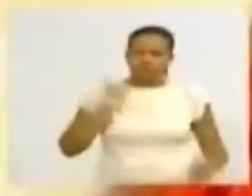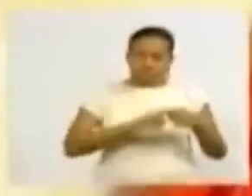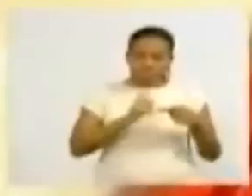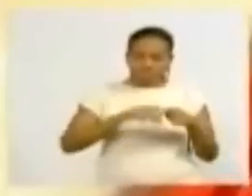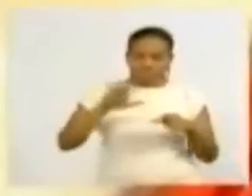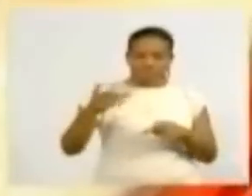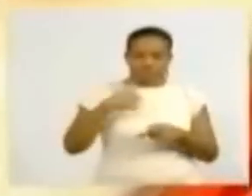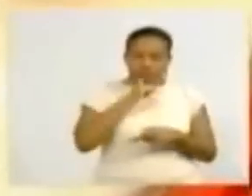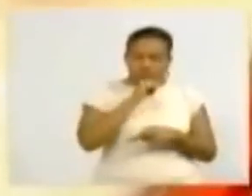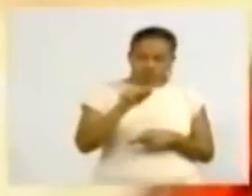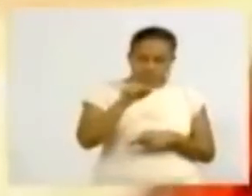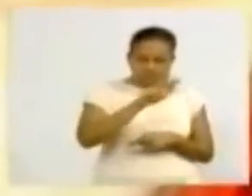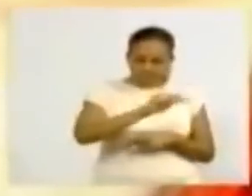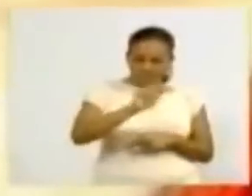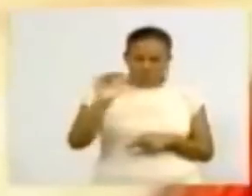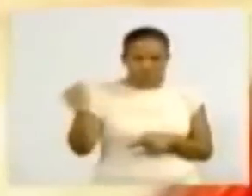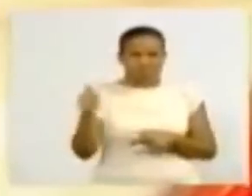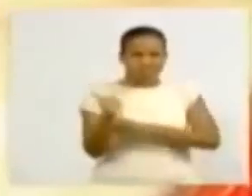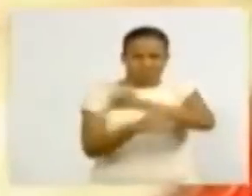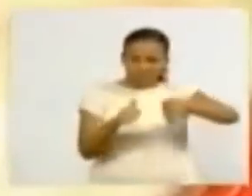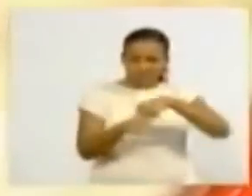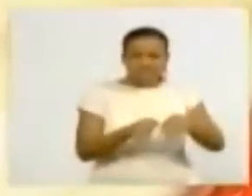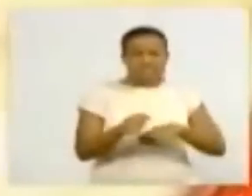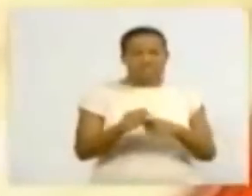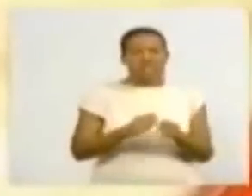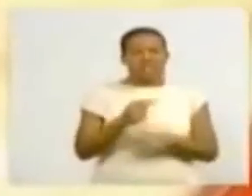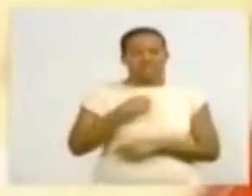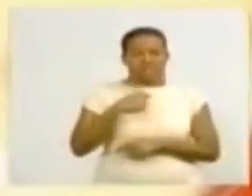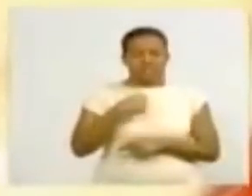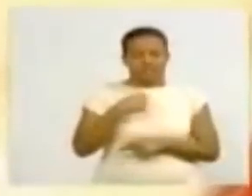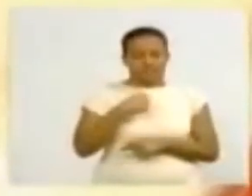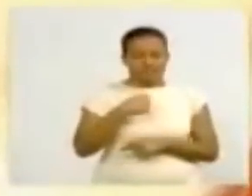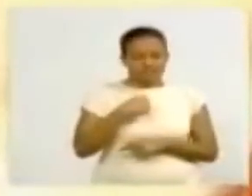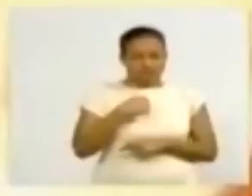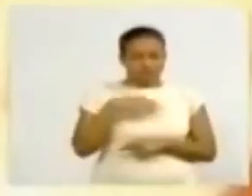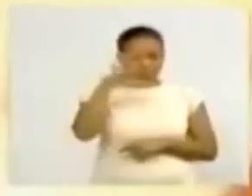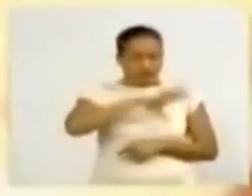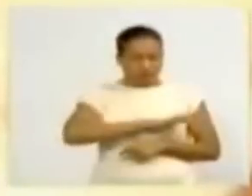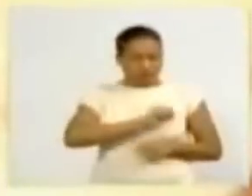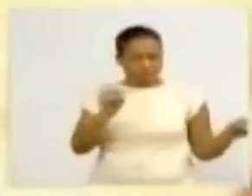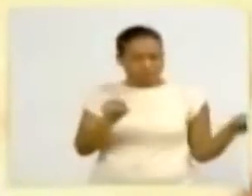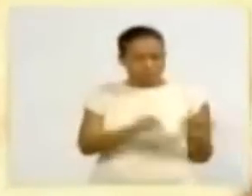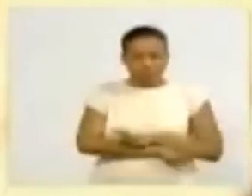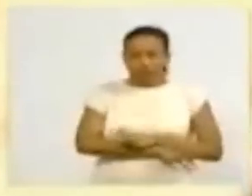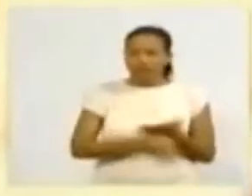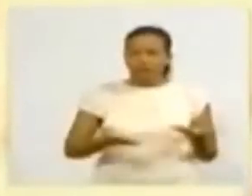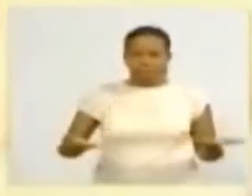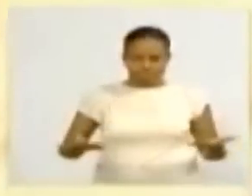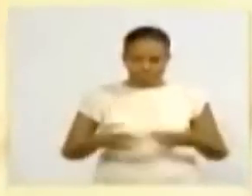Porque ao dizer isso, eu estou contradizendo o que com a misericórdia eu